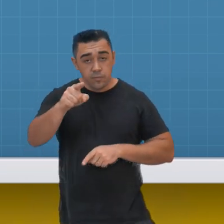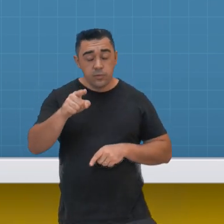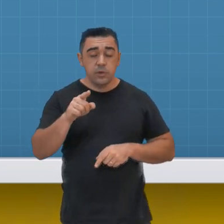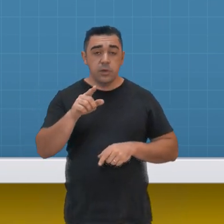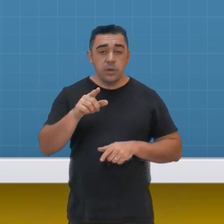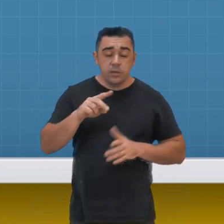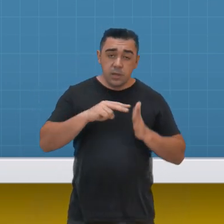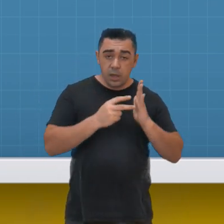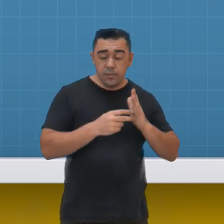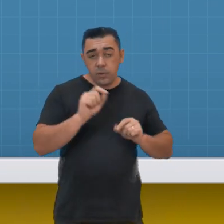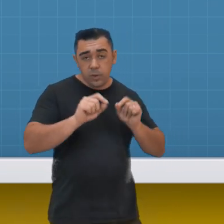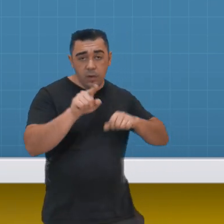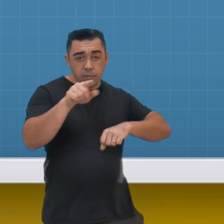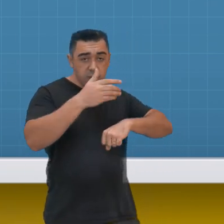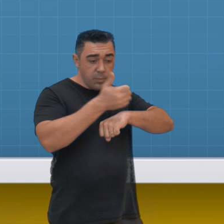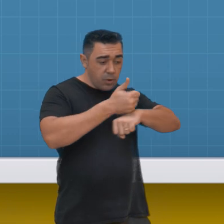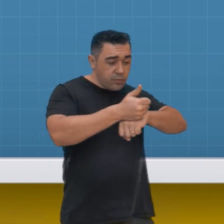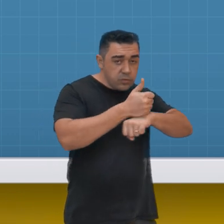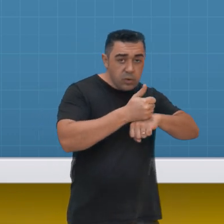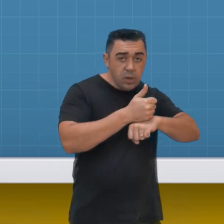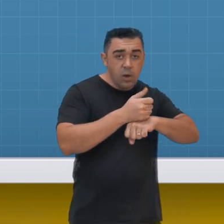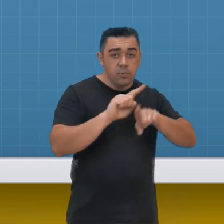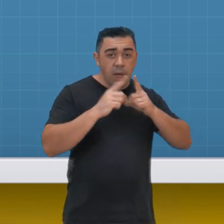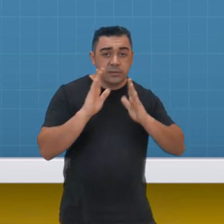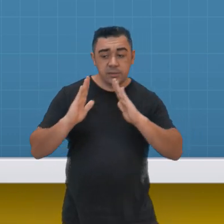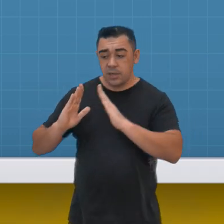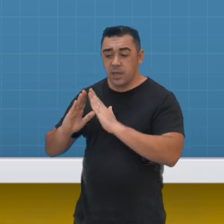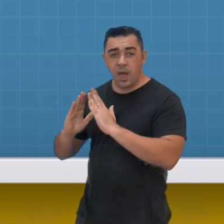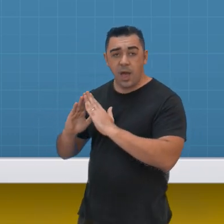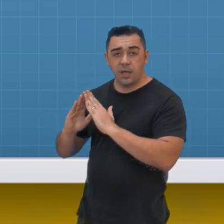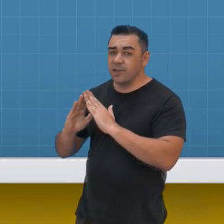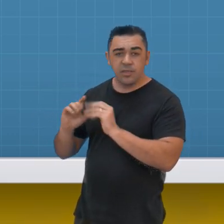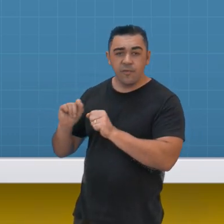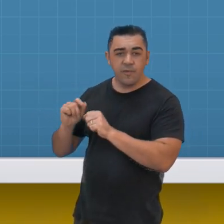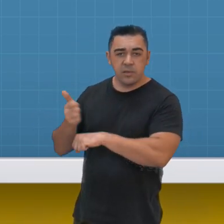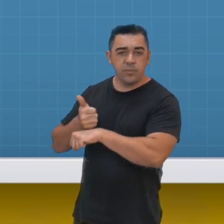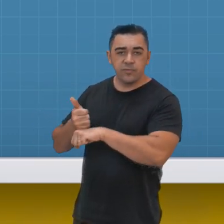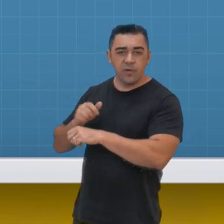da área, mas quando na sua casa as coisas não são,